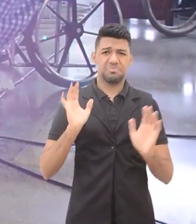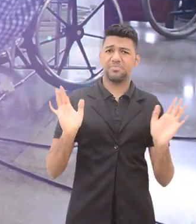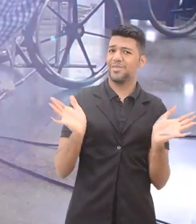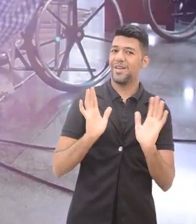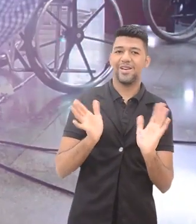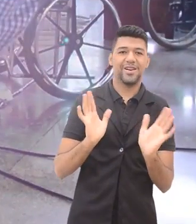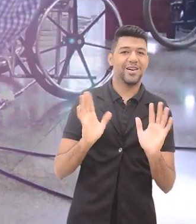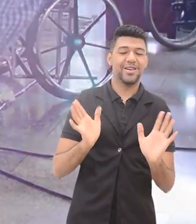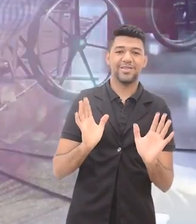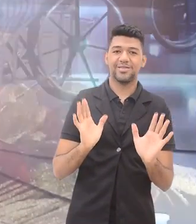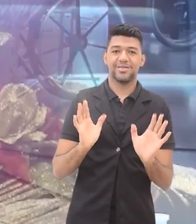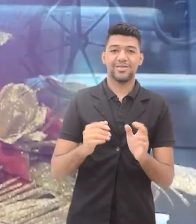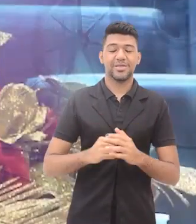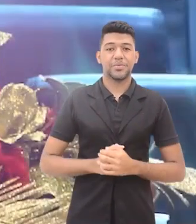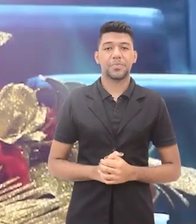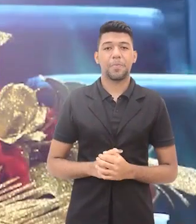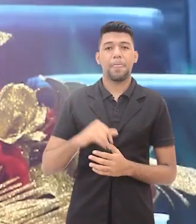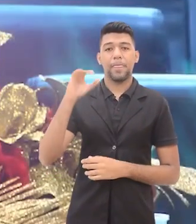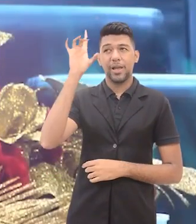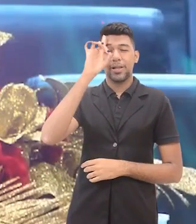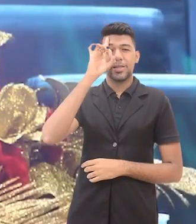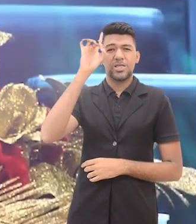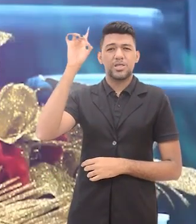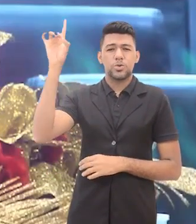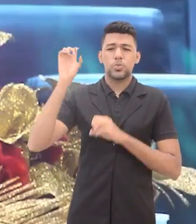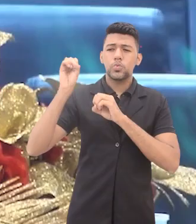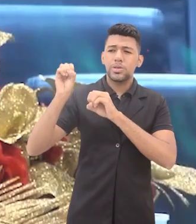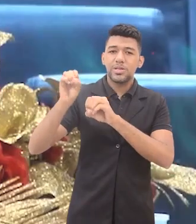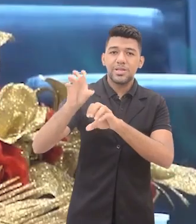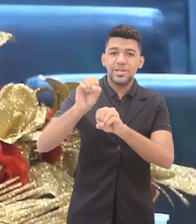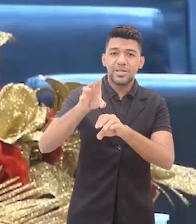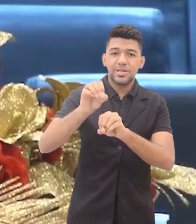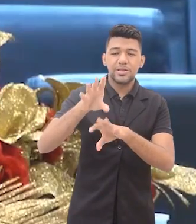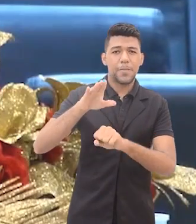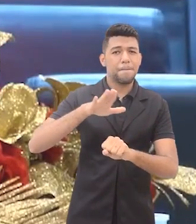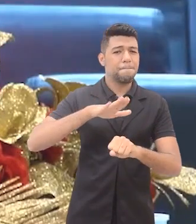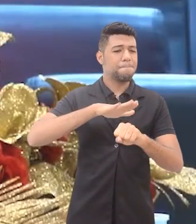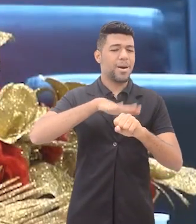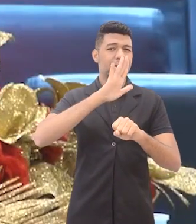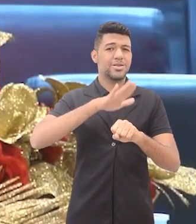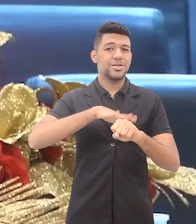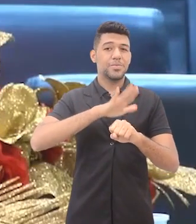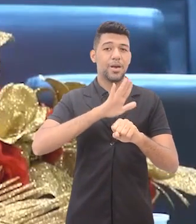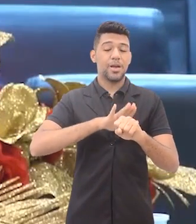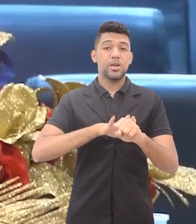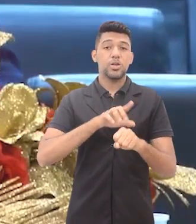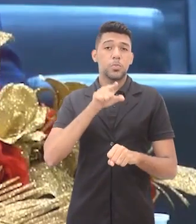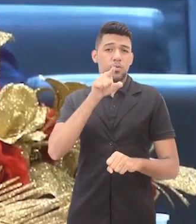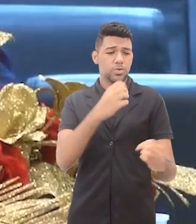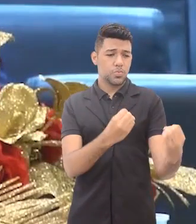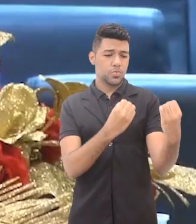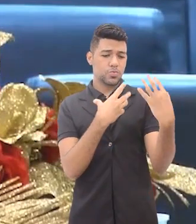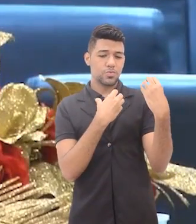esquecido, jamais. Que Deus te inspire mais e mais para